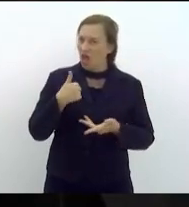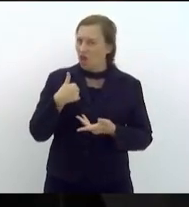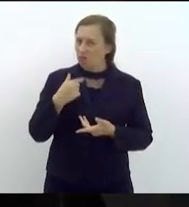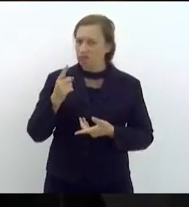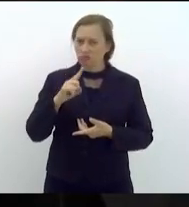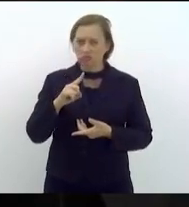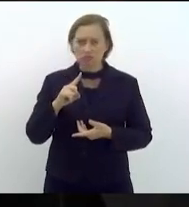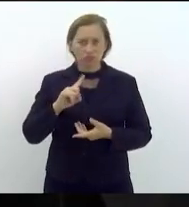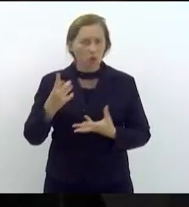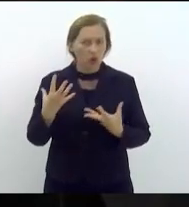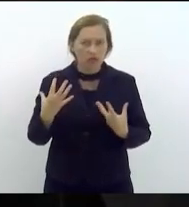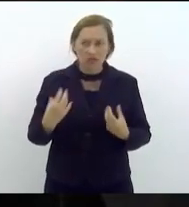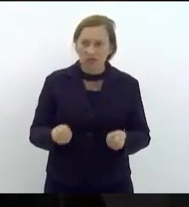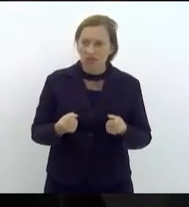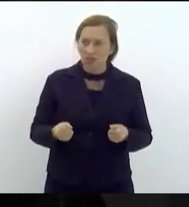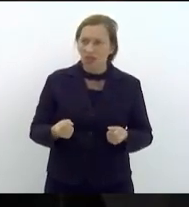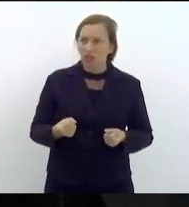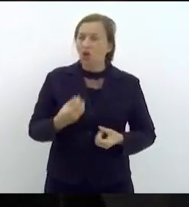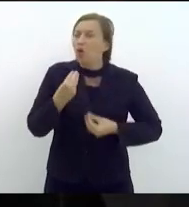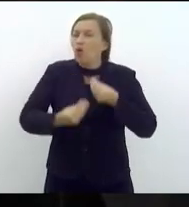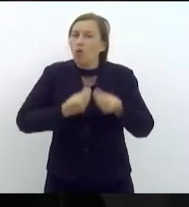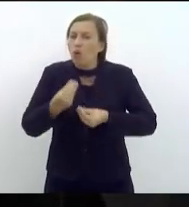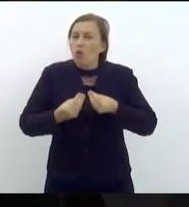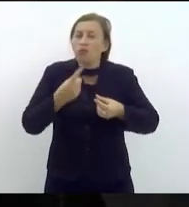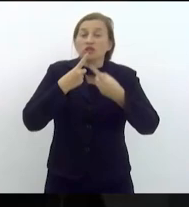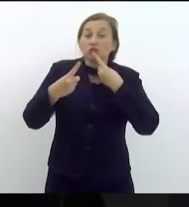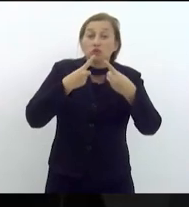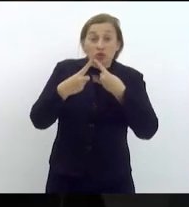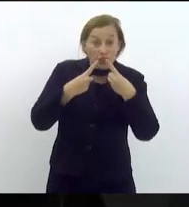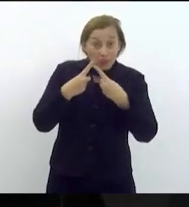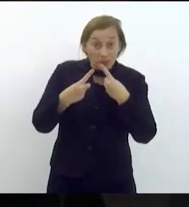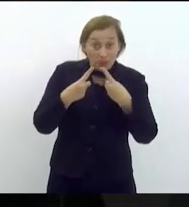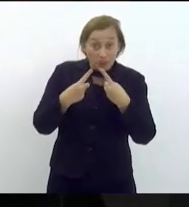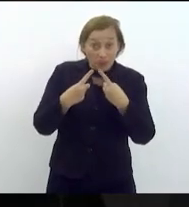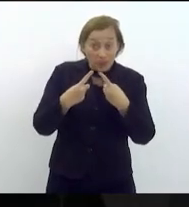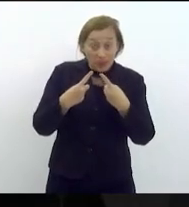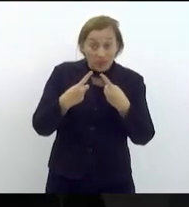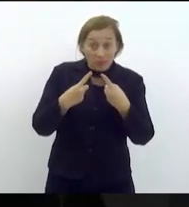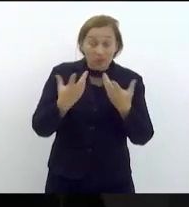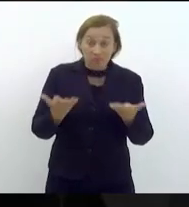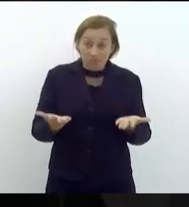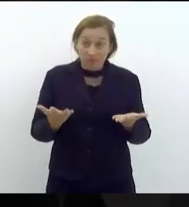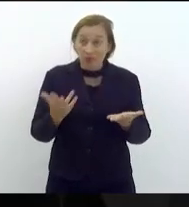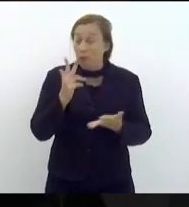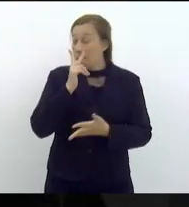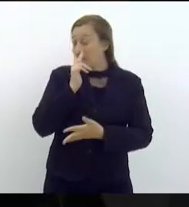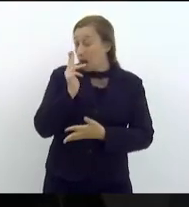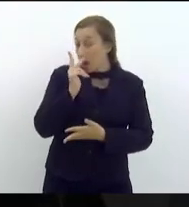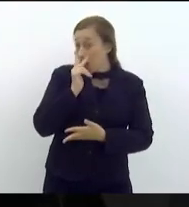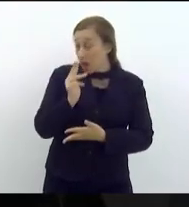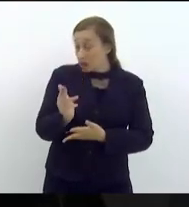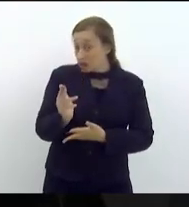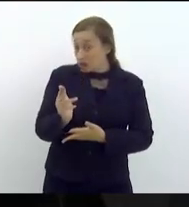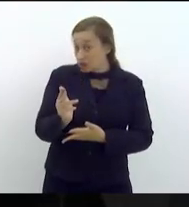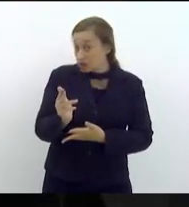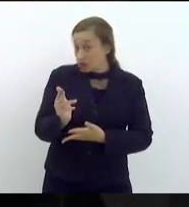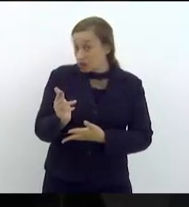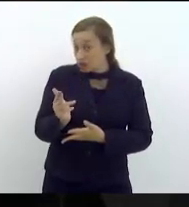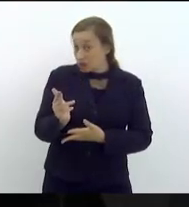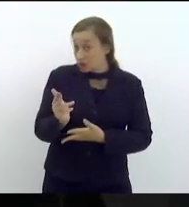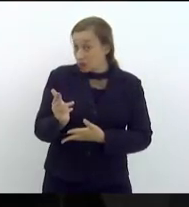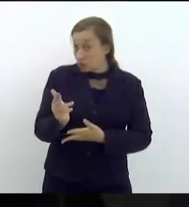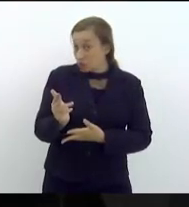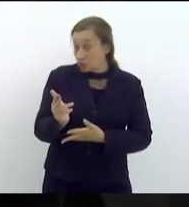permitir é que com uma discussão dessa que parece ser algo tipo